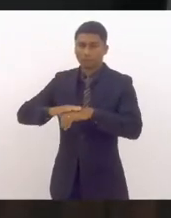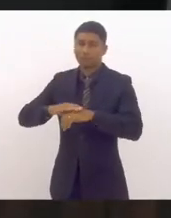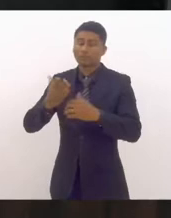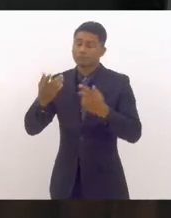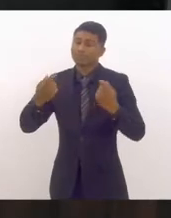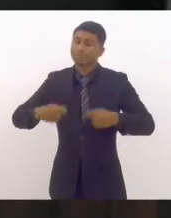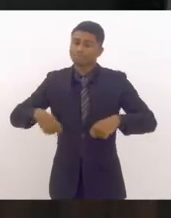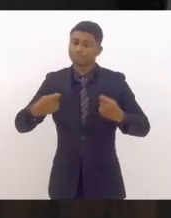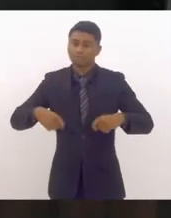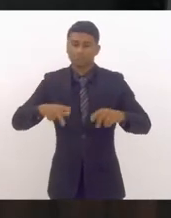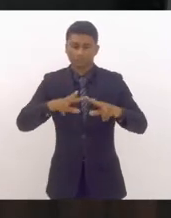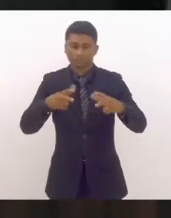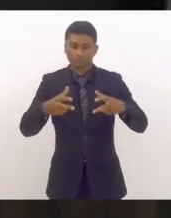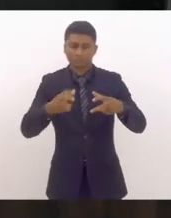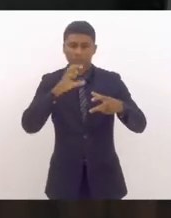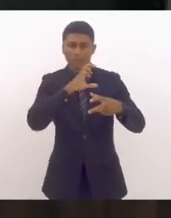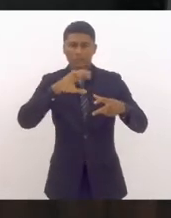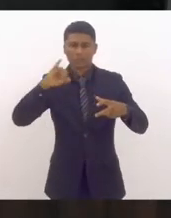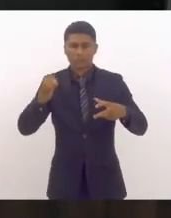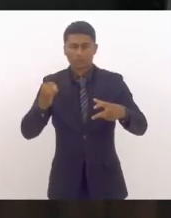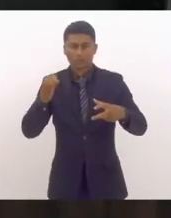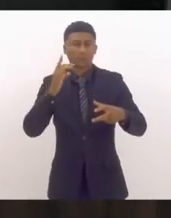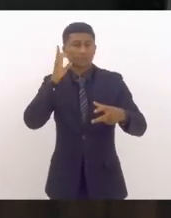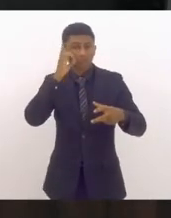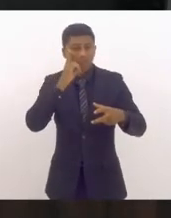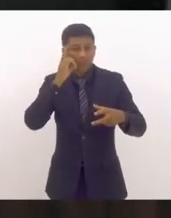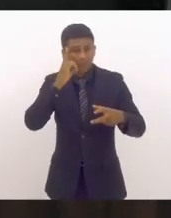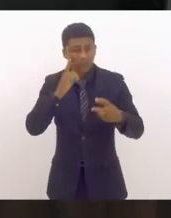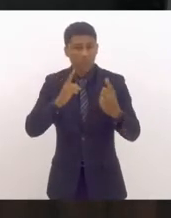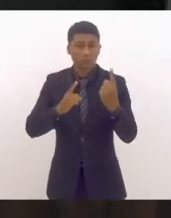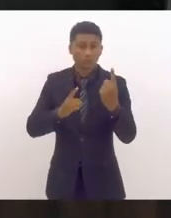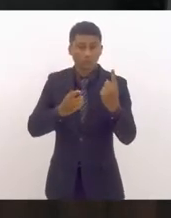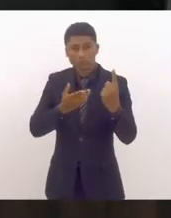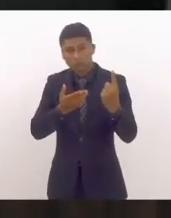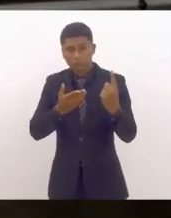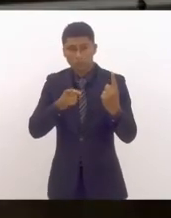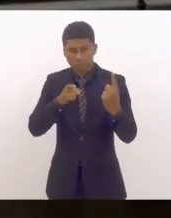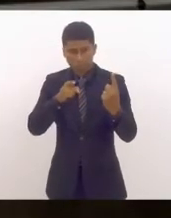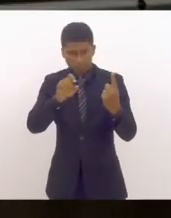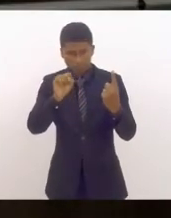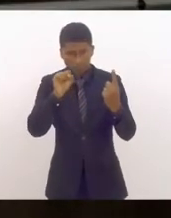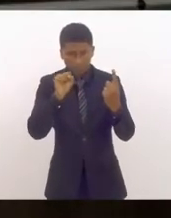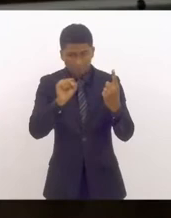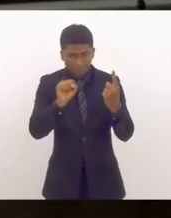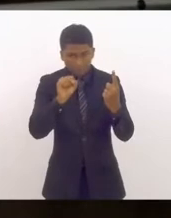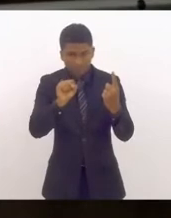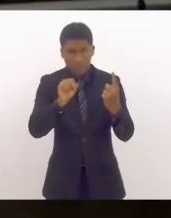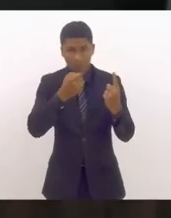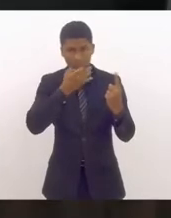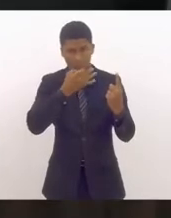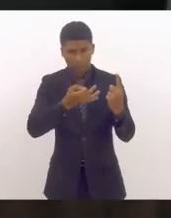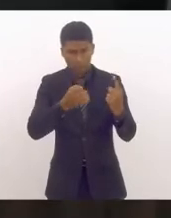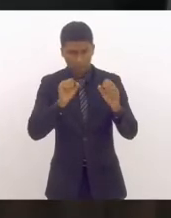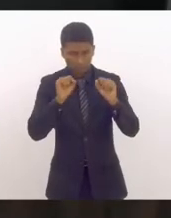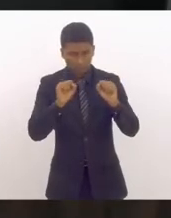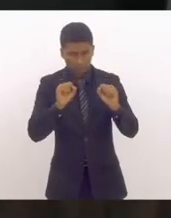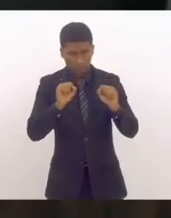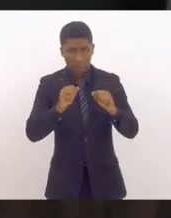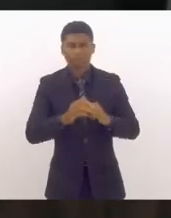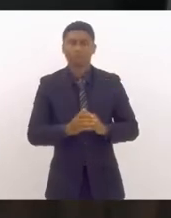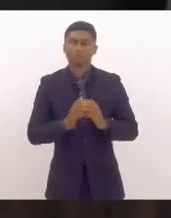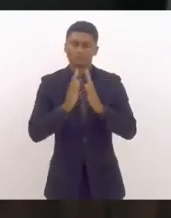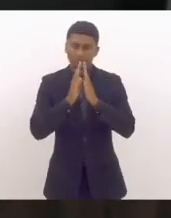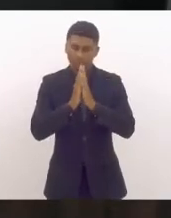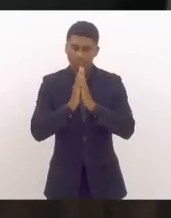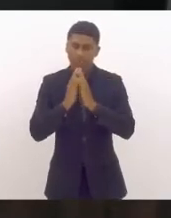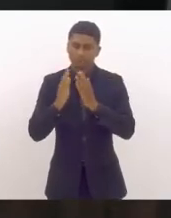Comissão de Constituição e Justiça que... Eles serão coautores. Vossa Excelência poderá emitir o parecer? Por favor, a